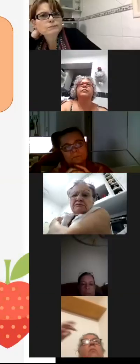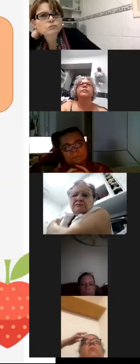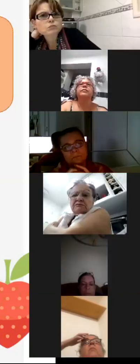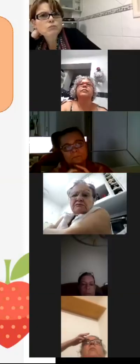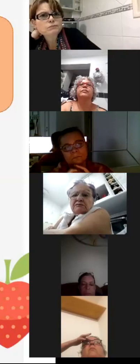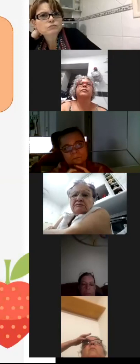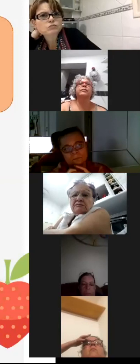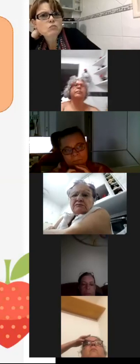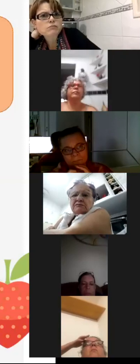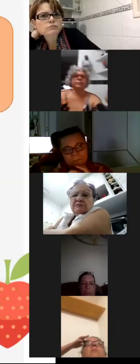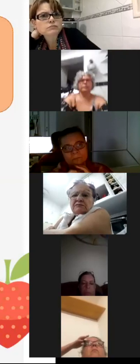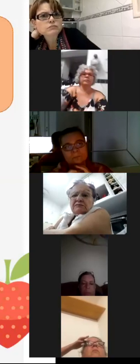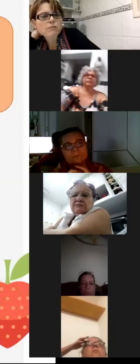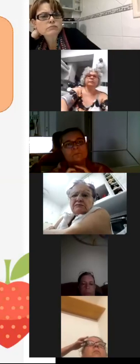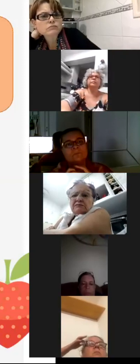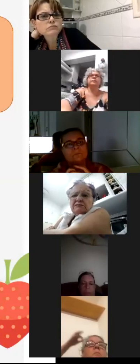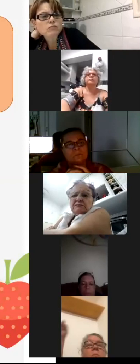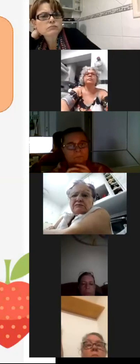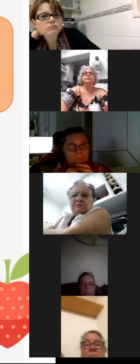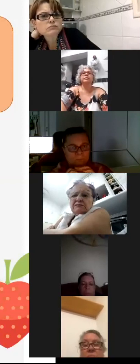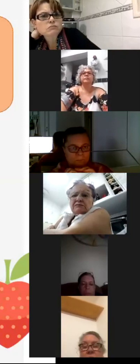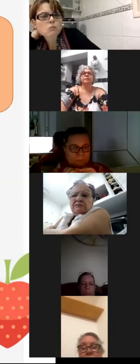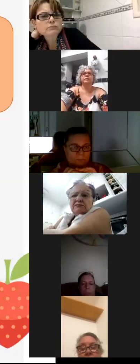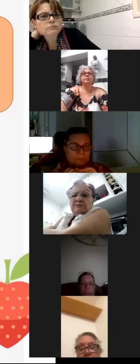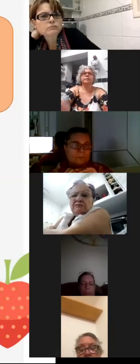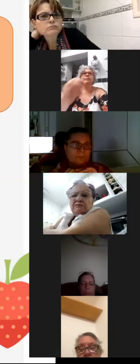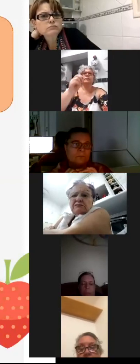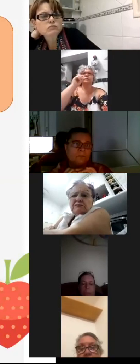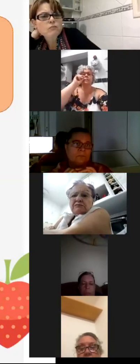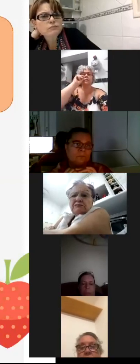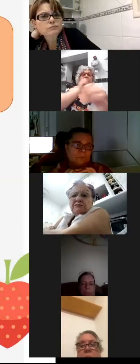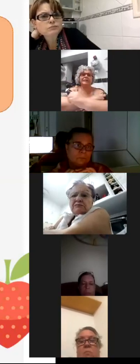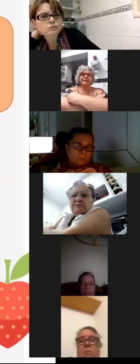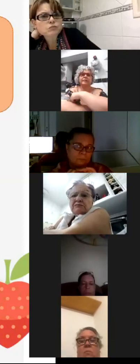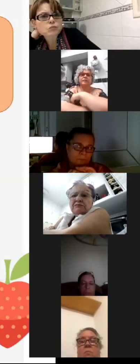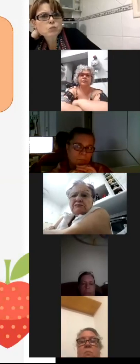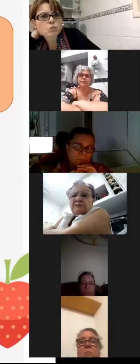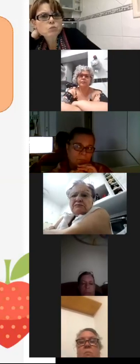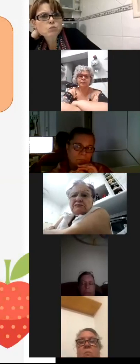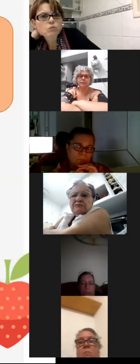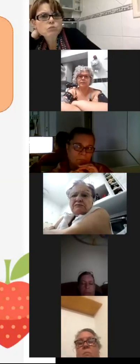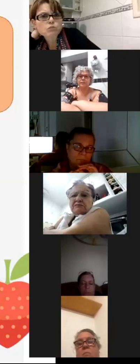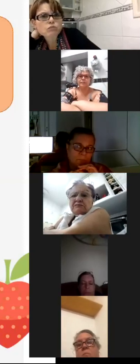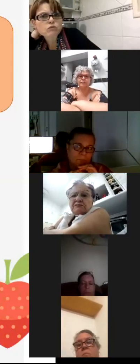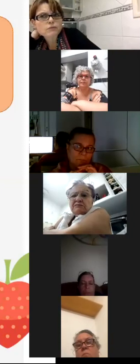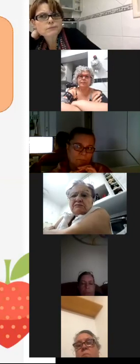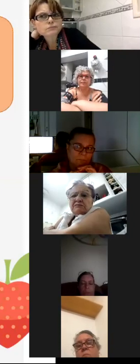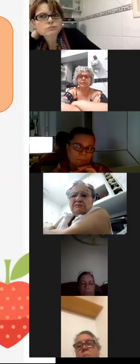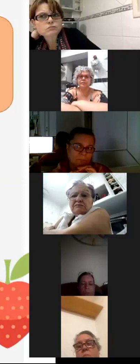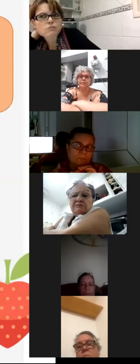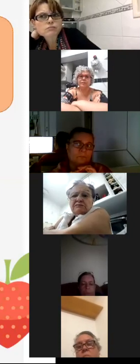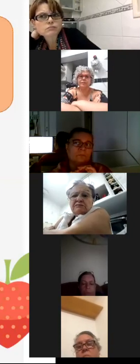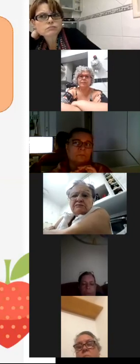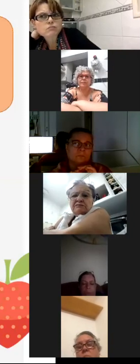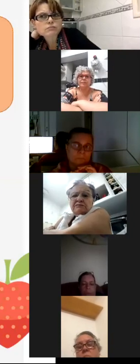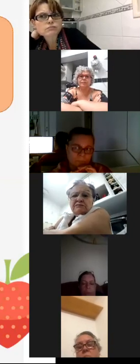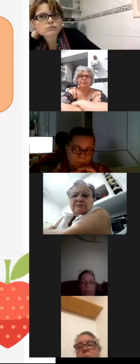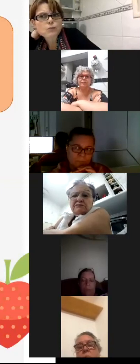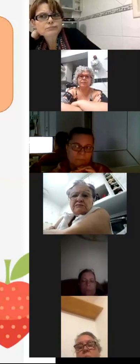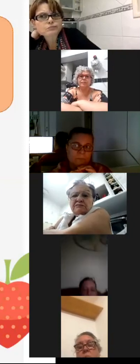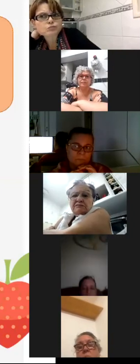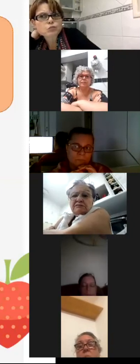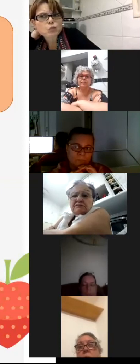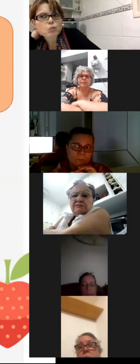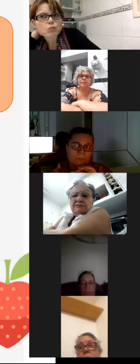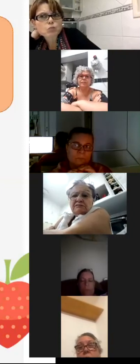mas linguiça pode, bacon é permitido, sempre lembrando que toda a gordura que você come ela vai ser queimada antes